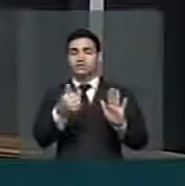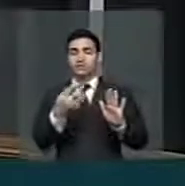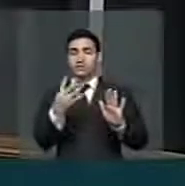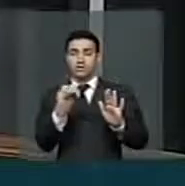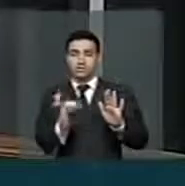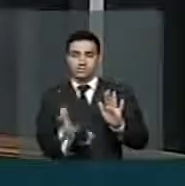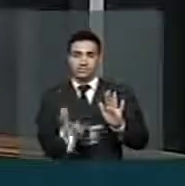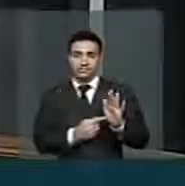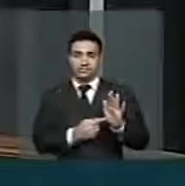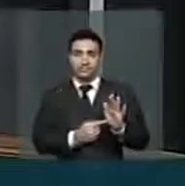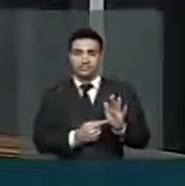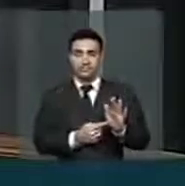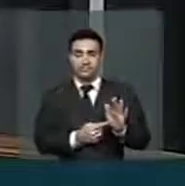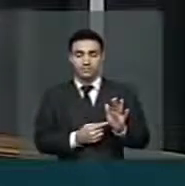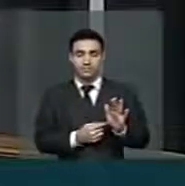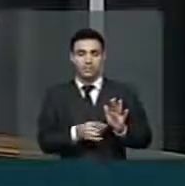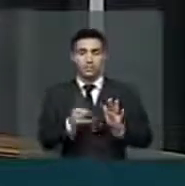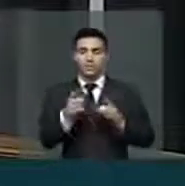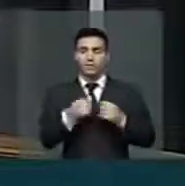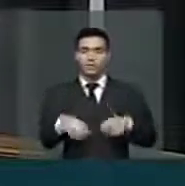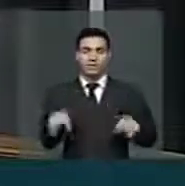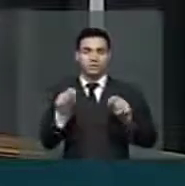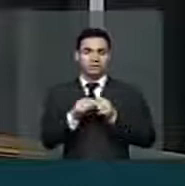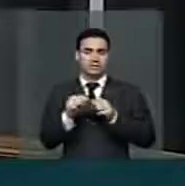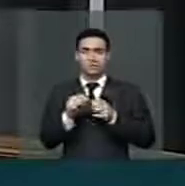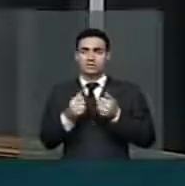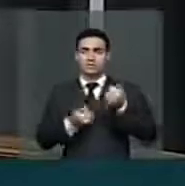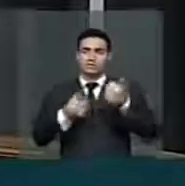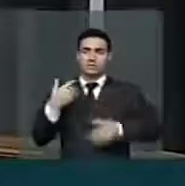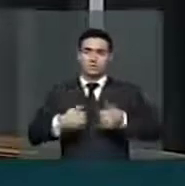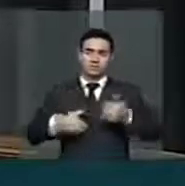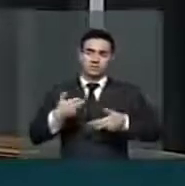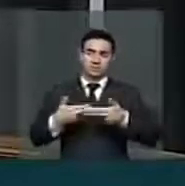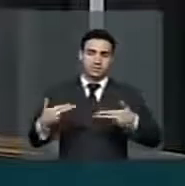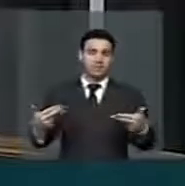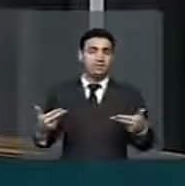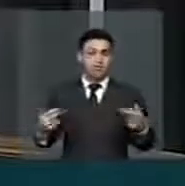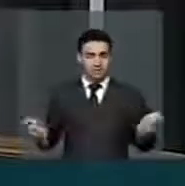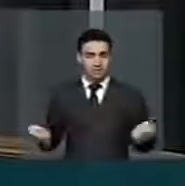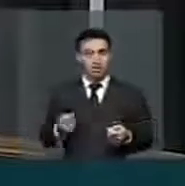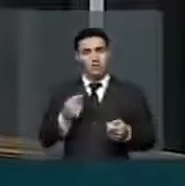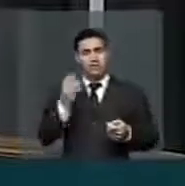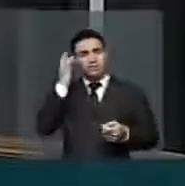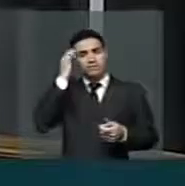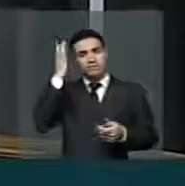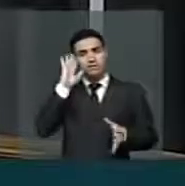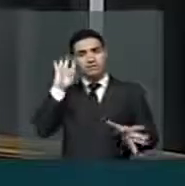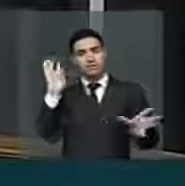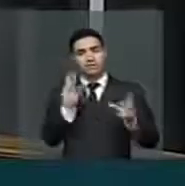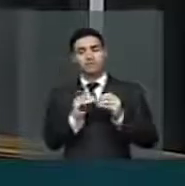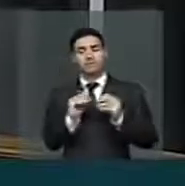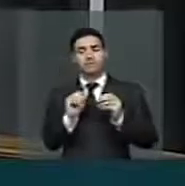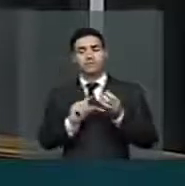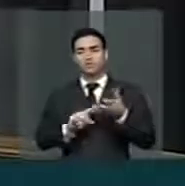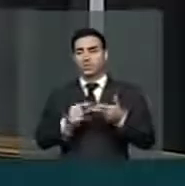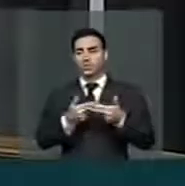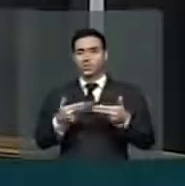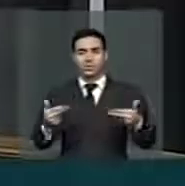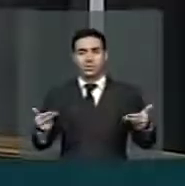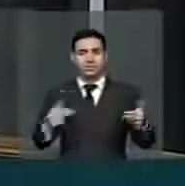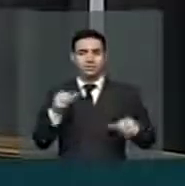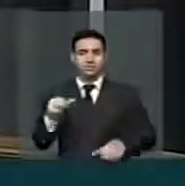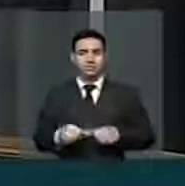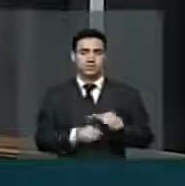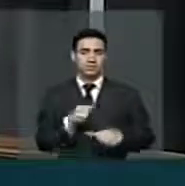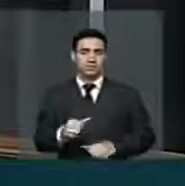1940. Não é preciso fazer grandes considerações para perceber que muita coisa mudou nesse período.